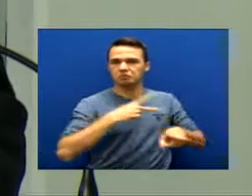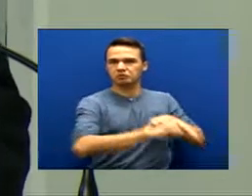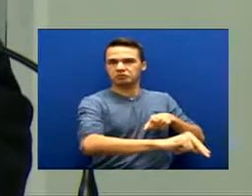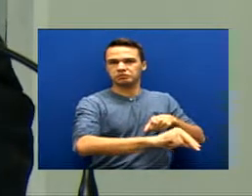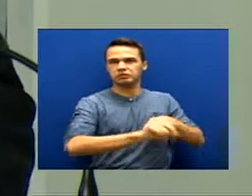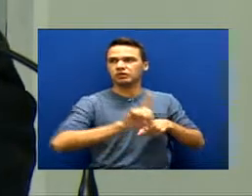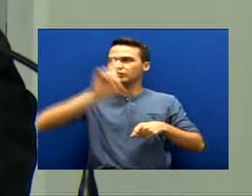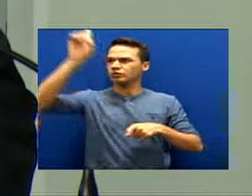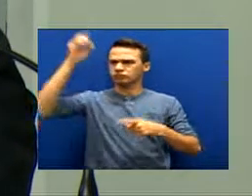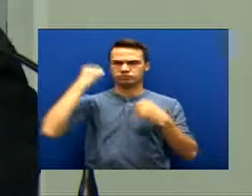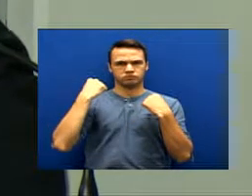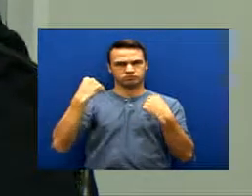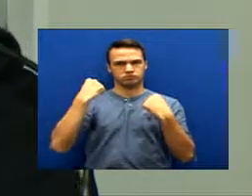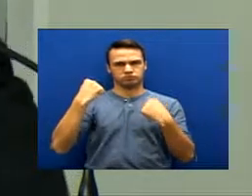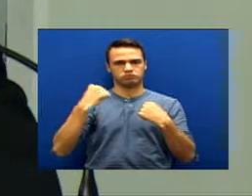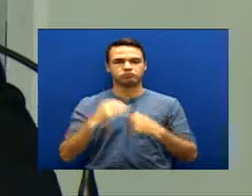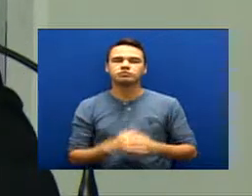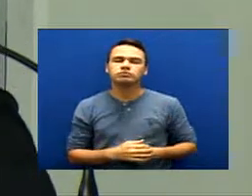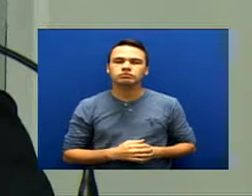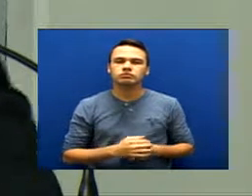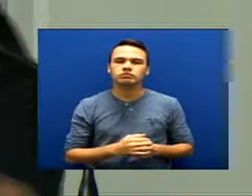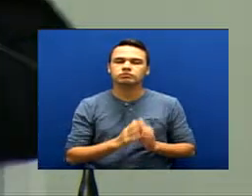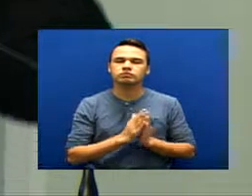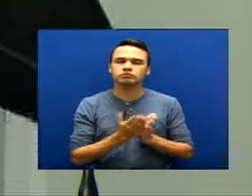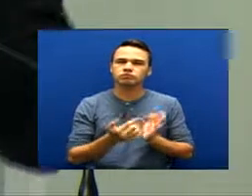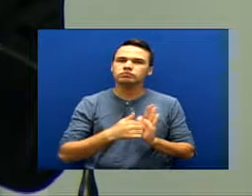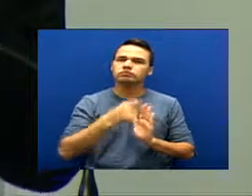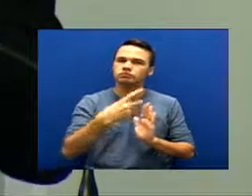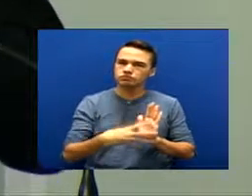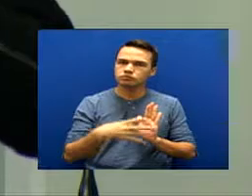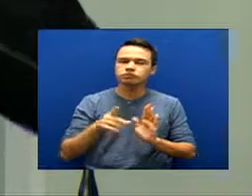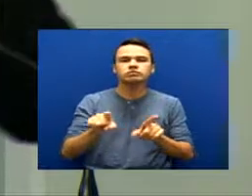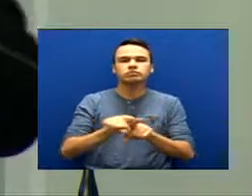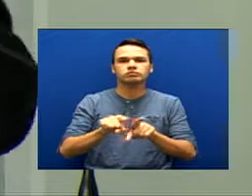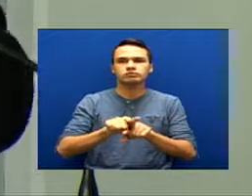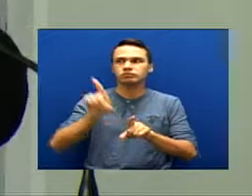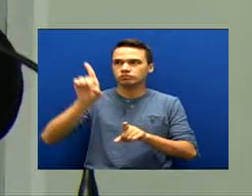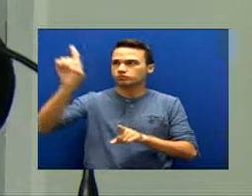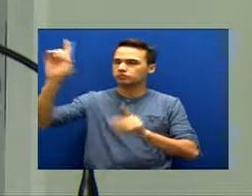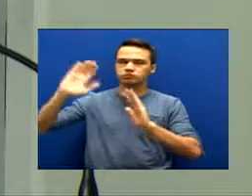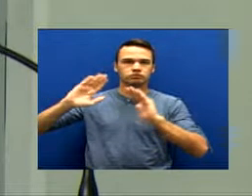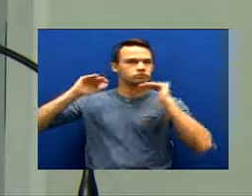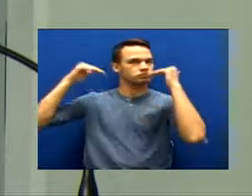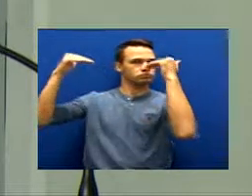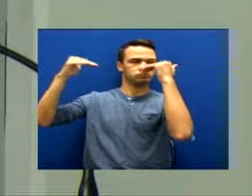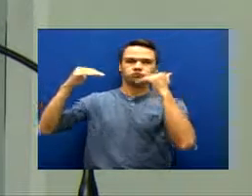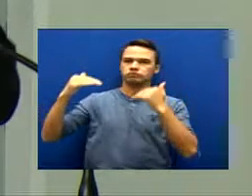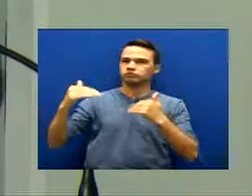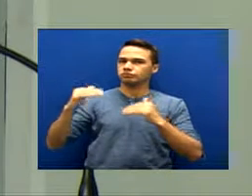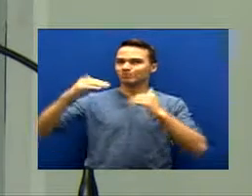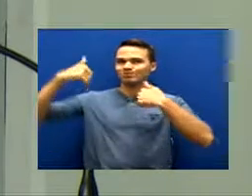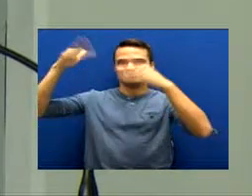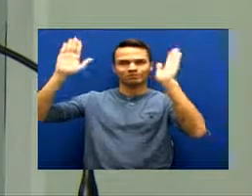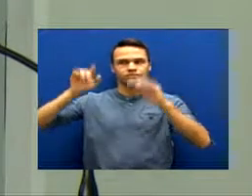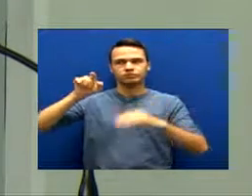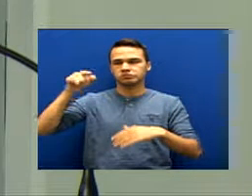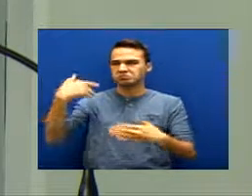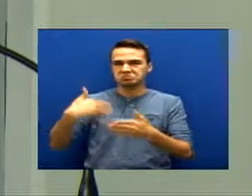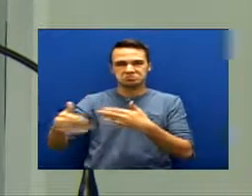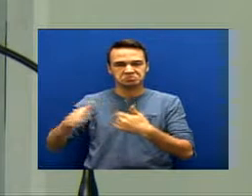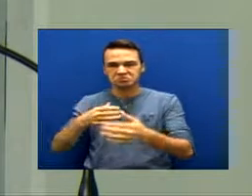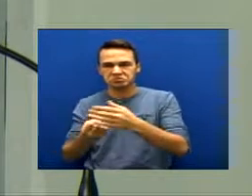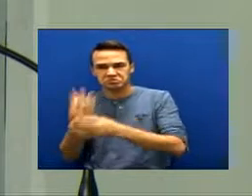Senhoras e senhores, dentre as muitas palavras de esperança que encontramos na Bíblia, nos deparamos com esse Salmo de